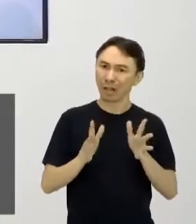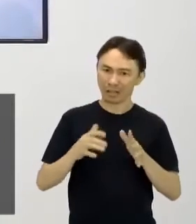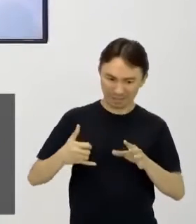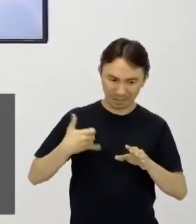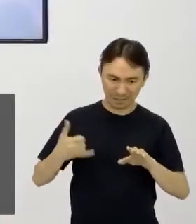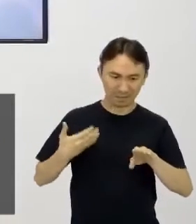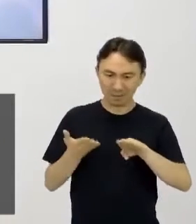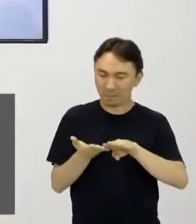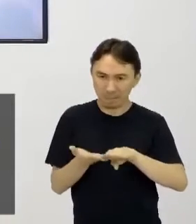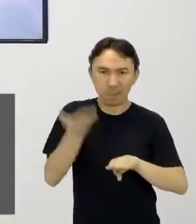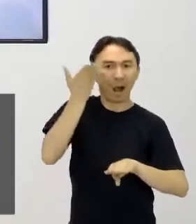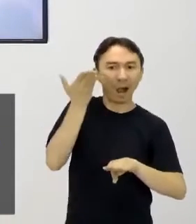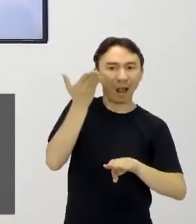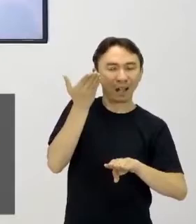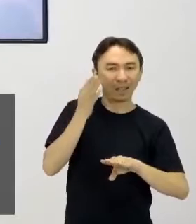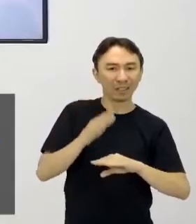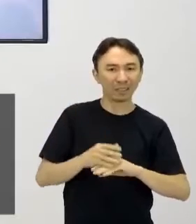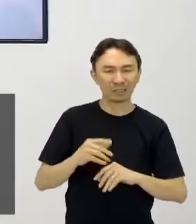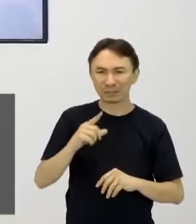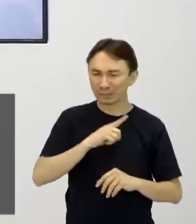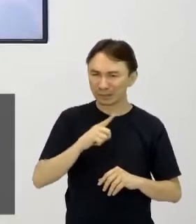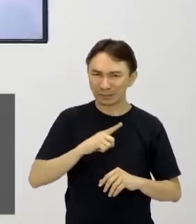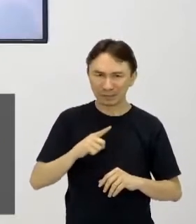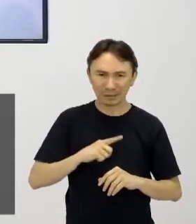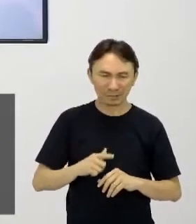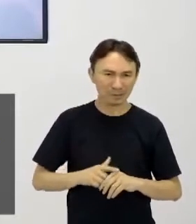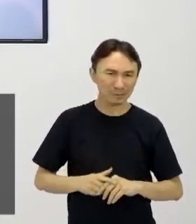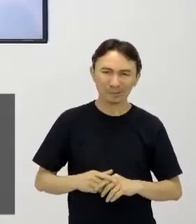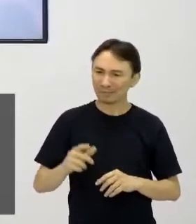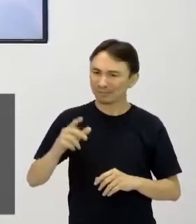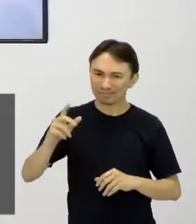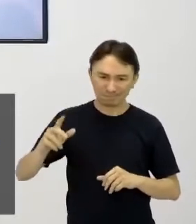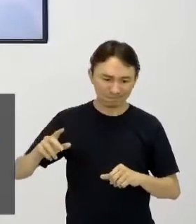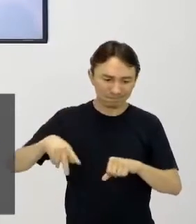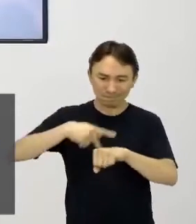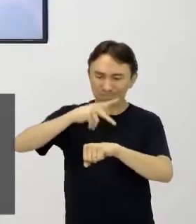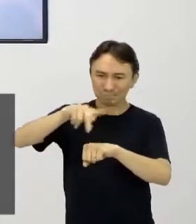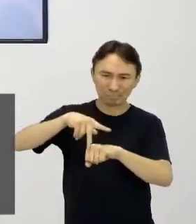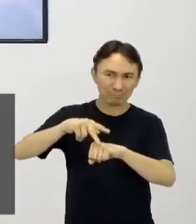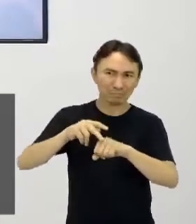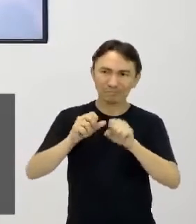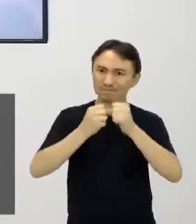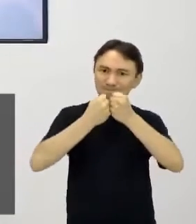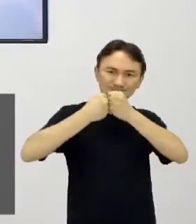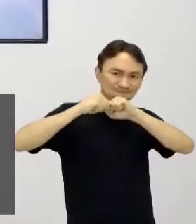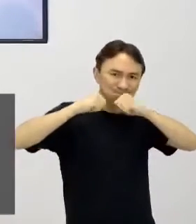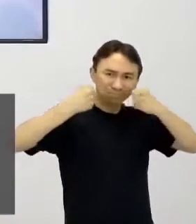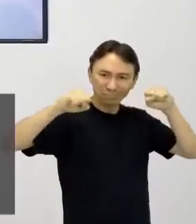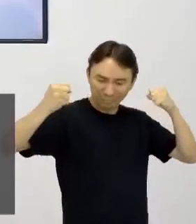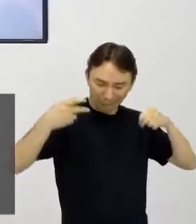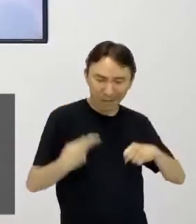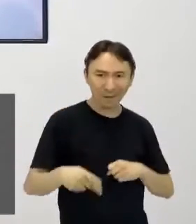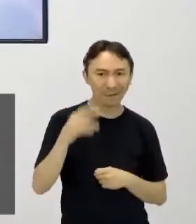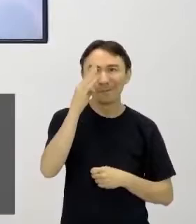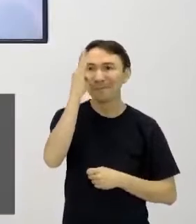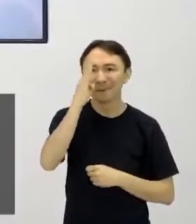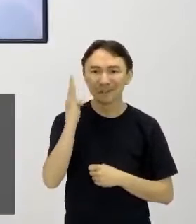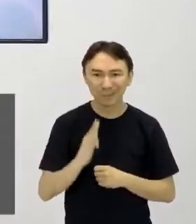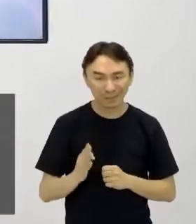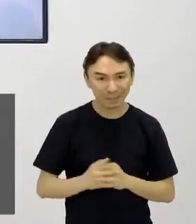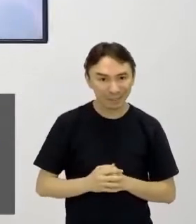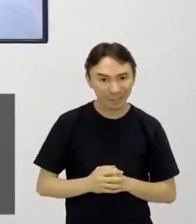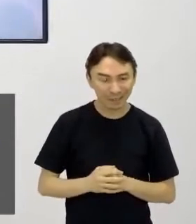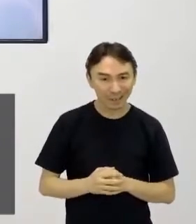ter um país imenso, né? Um grande, que naquele momento era chamado de império. O império do tamanho do Brasil para você